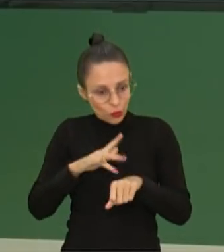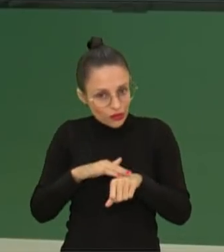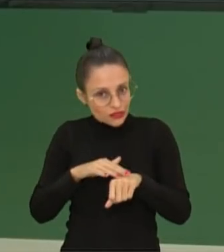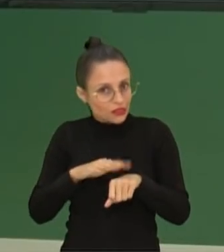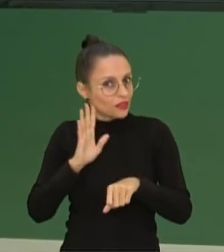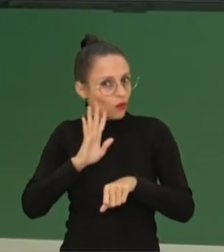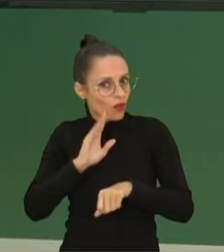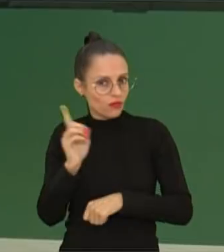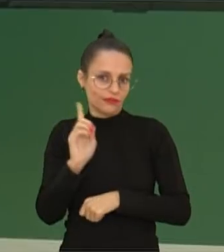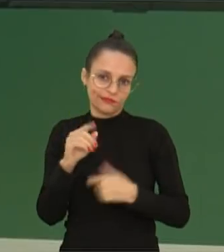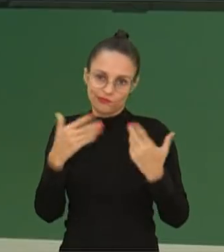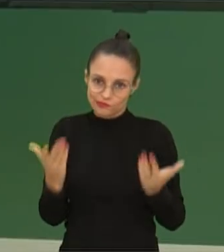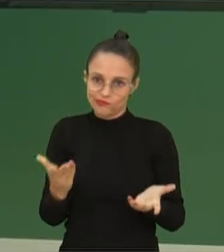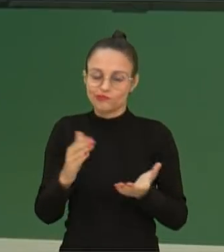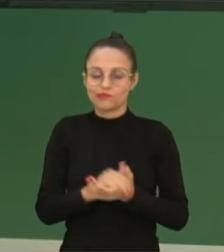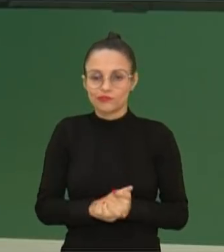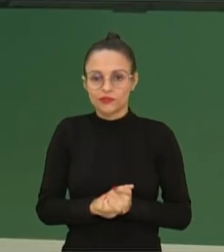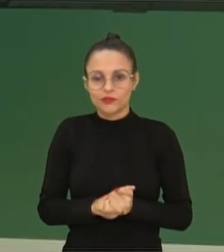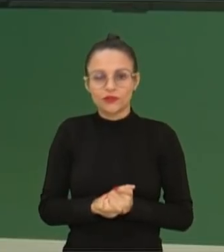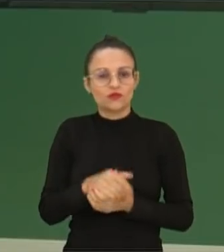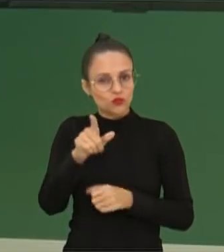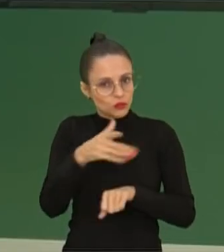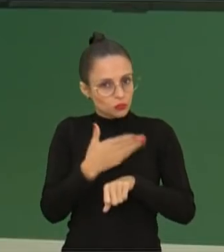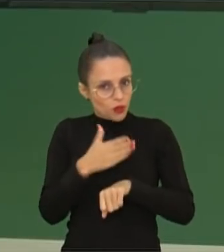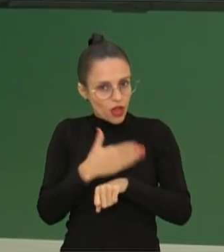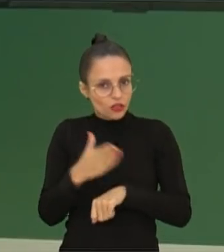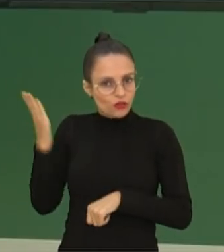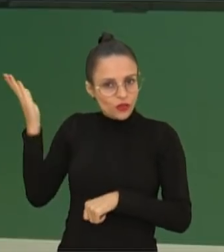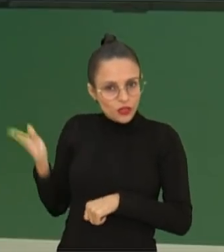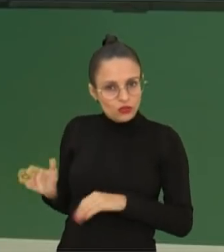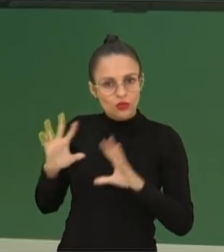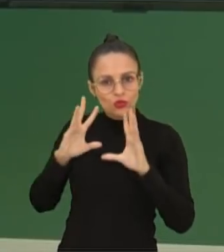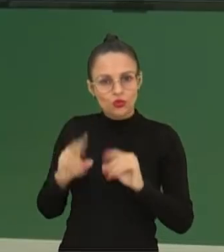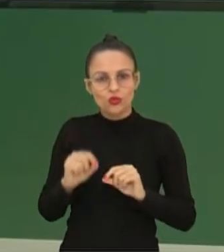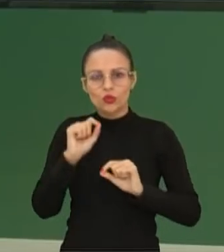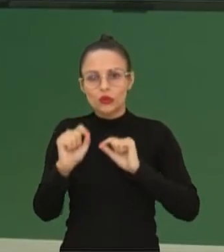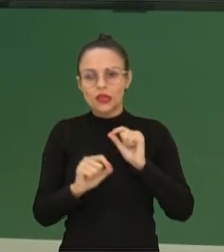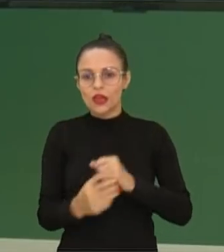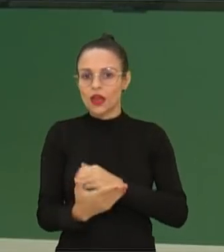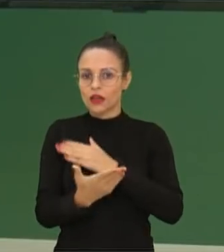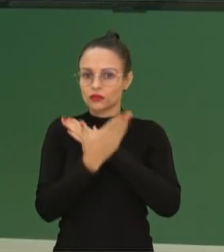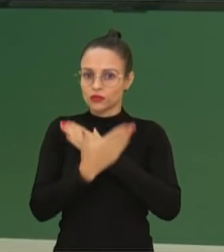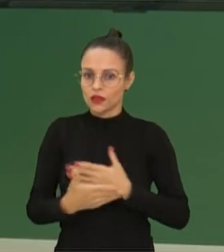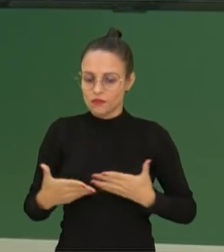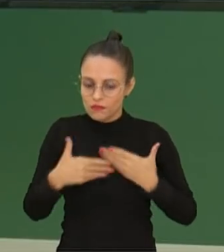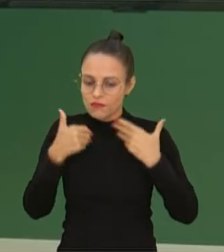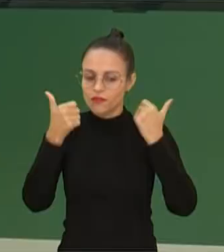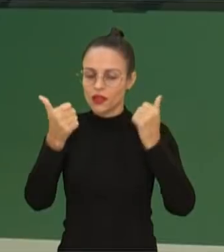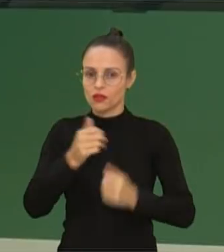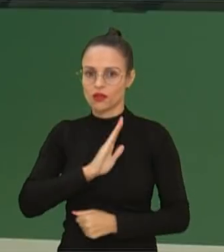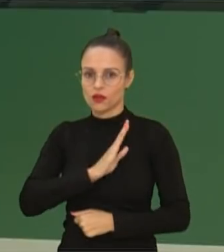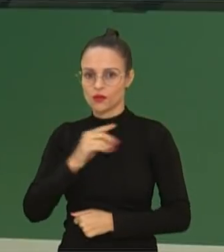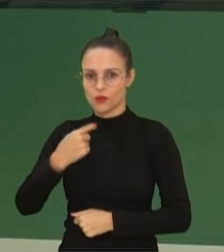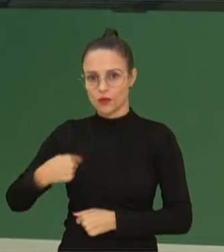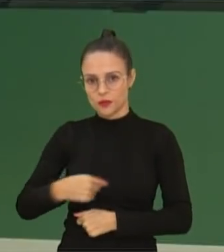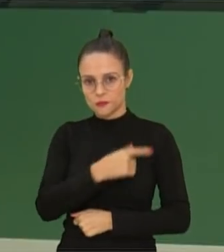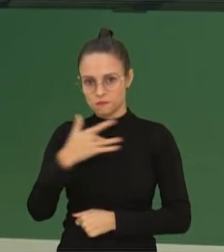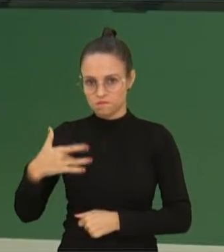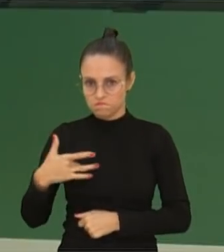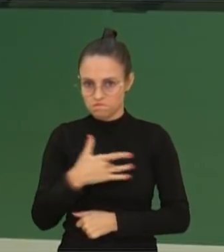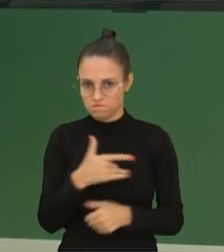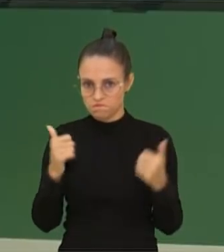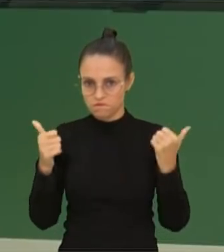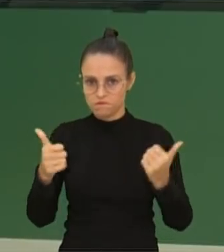legal. Então, coloque em prática tudo aí que você citou que vai ajudar a manter o seu sistema cardiovascular saudável,